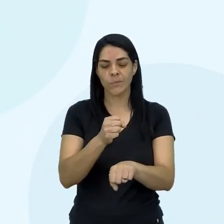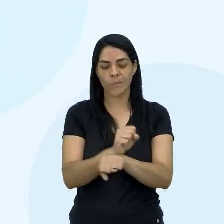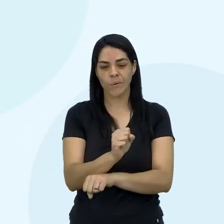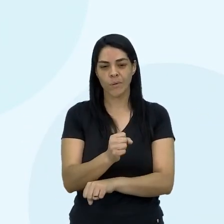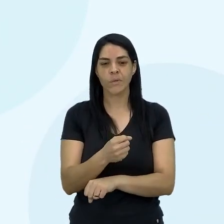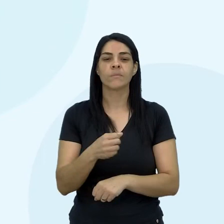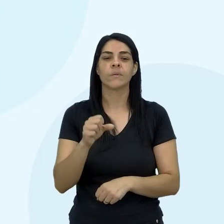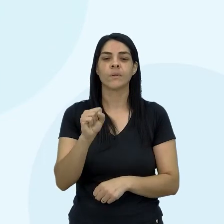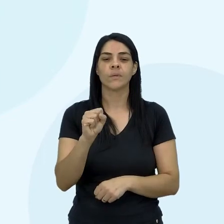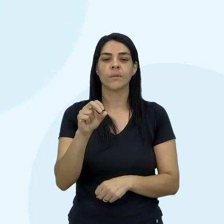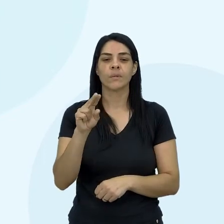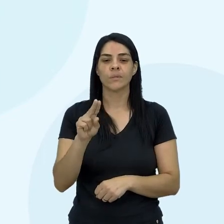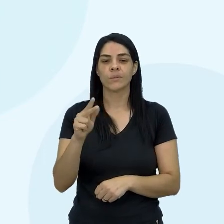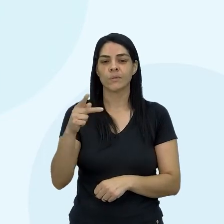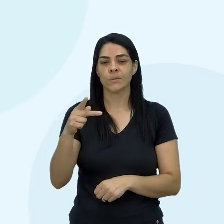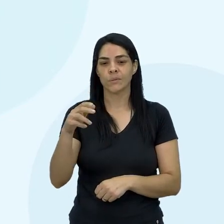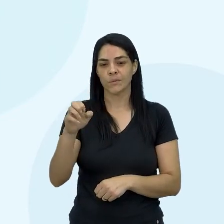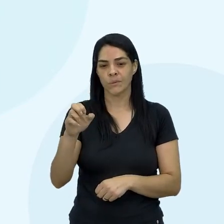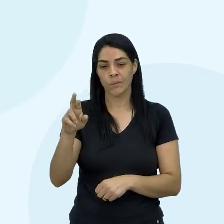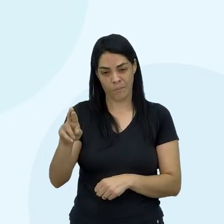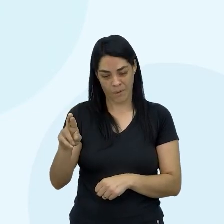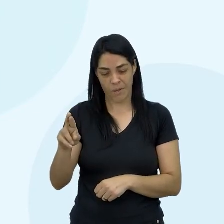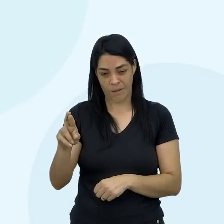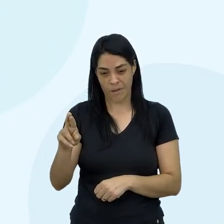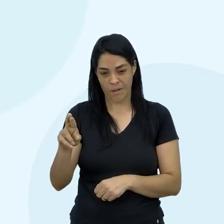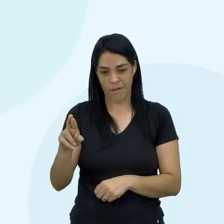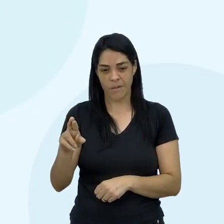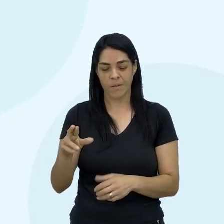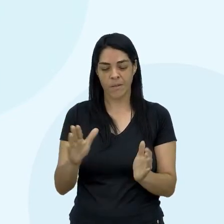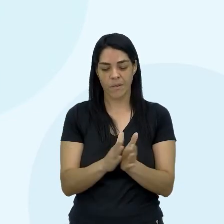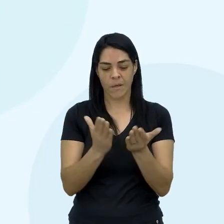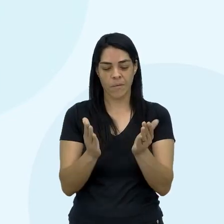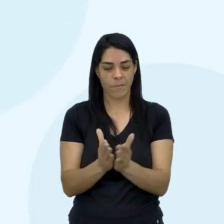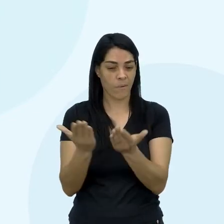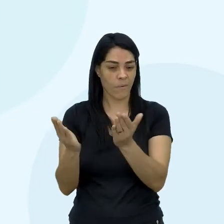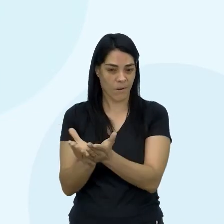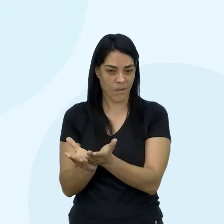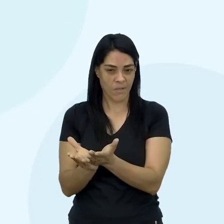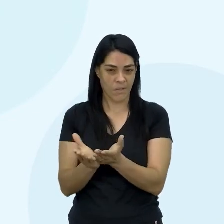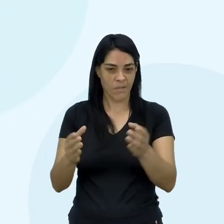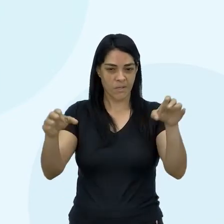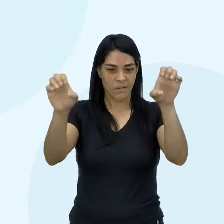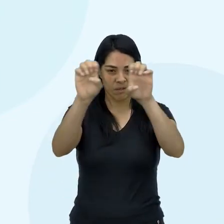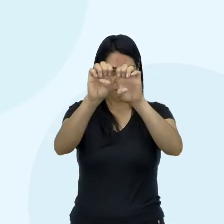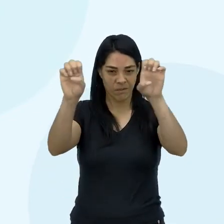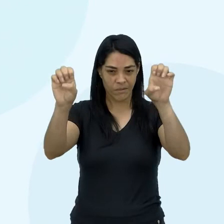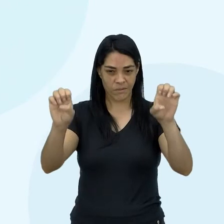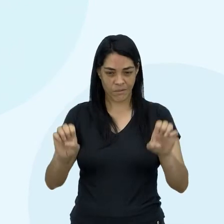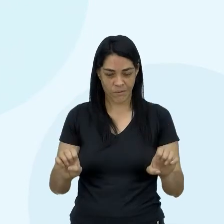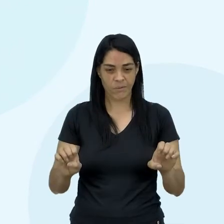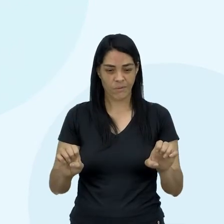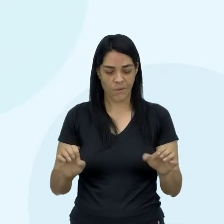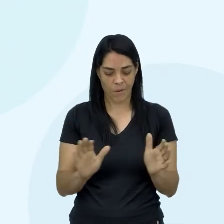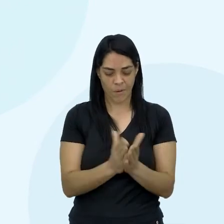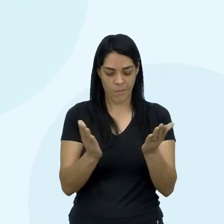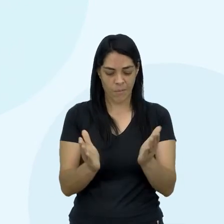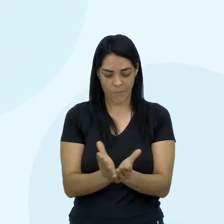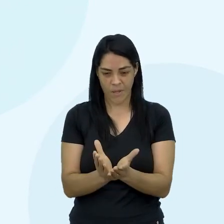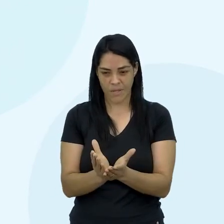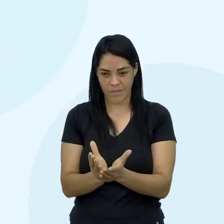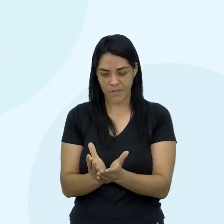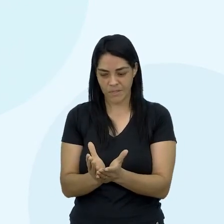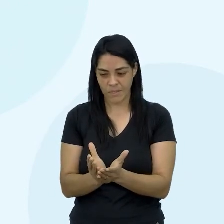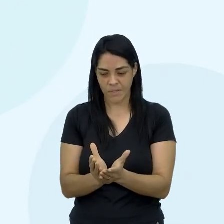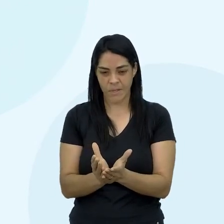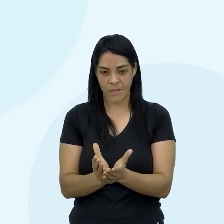eu já comentei, da pobreza endêmica e estrutural, que é aquela pobreza que